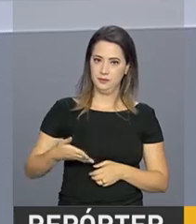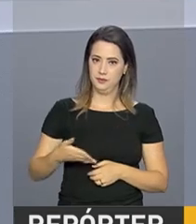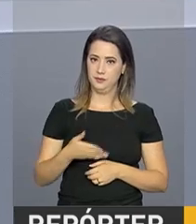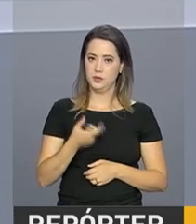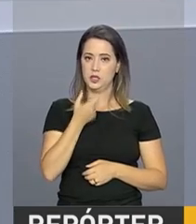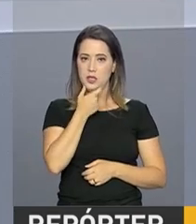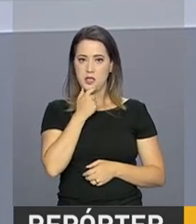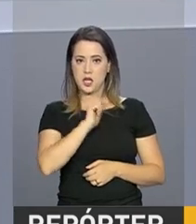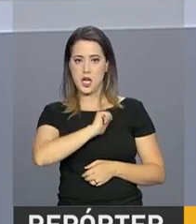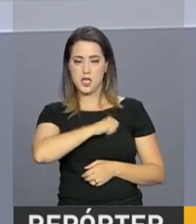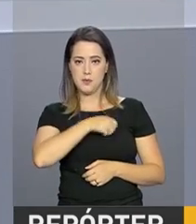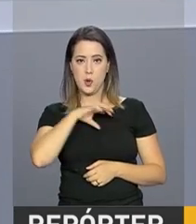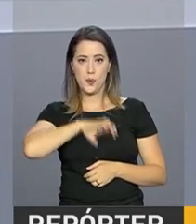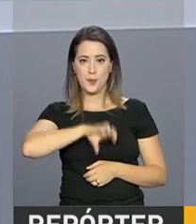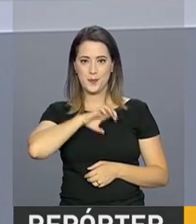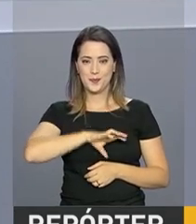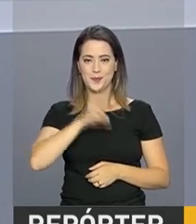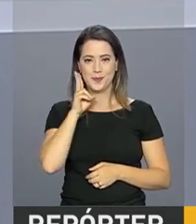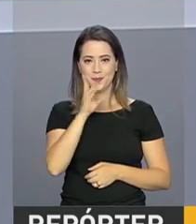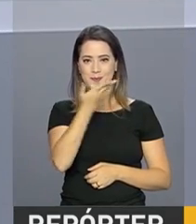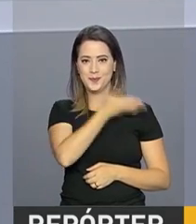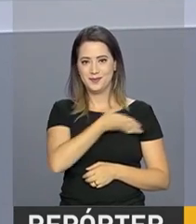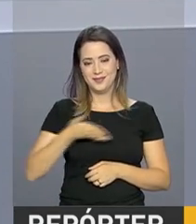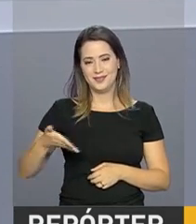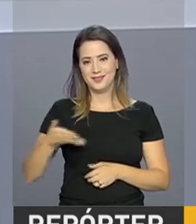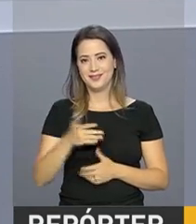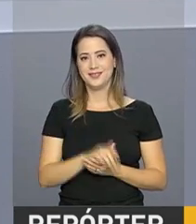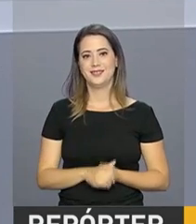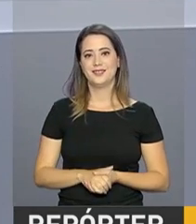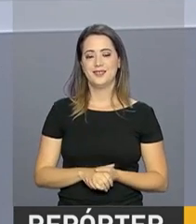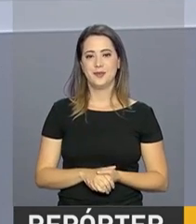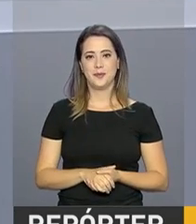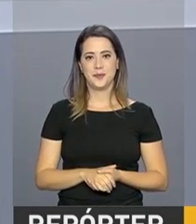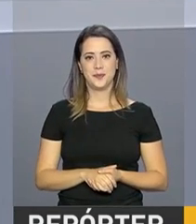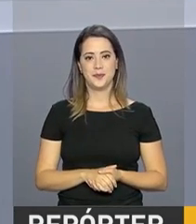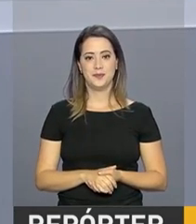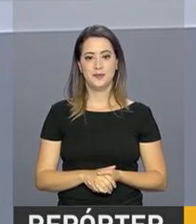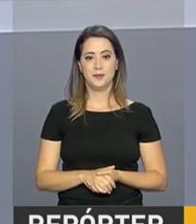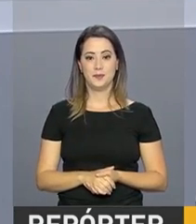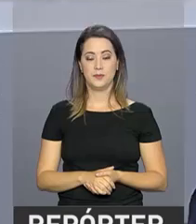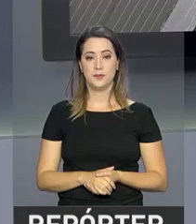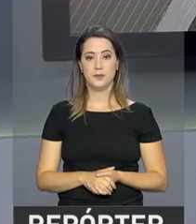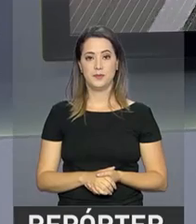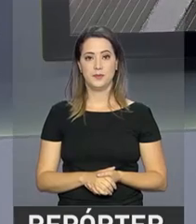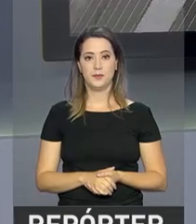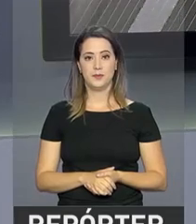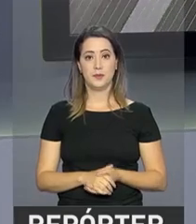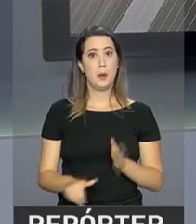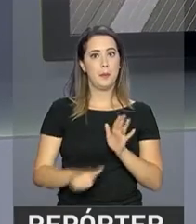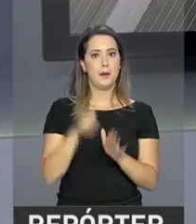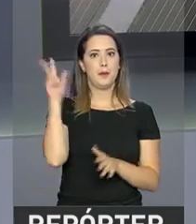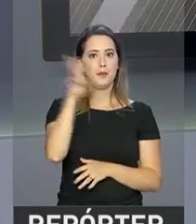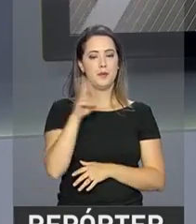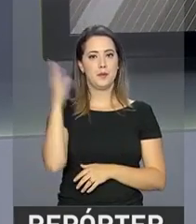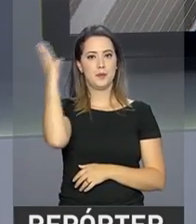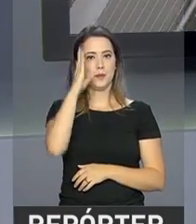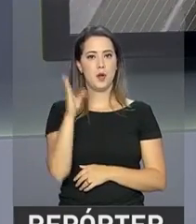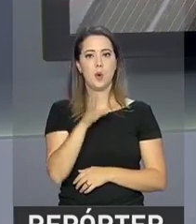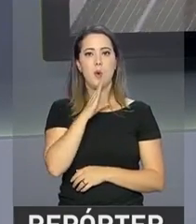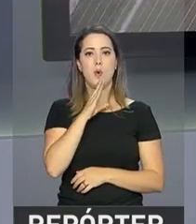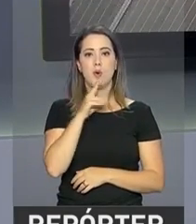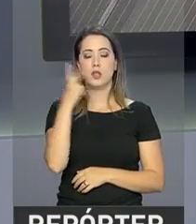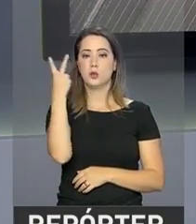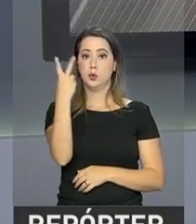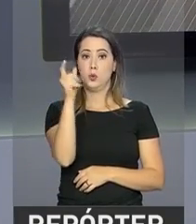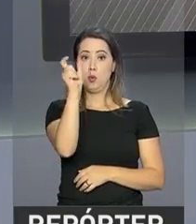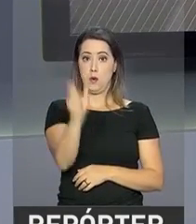espanhol e português pode ser conferida no endereço que aparece aí na sua tela pela primeira vez o brasil reconhece